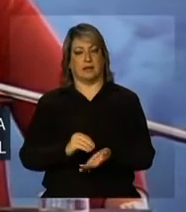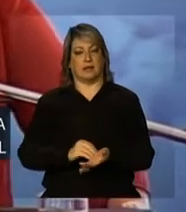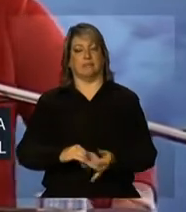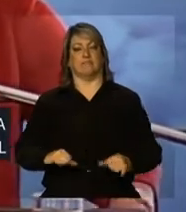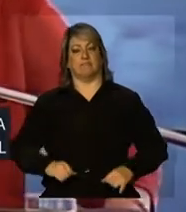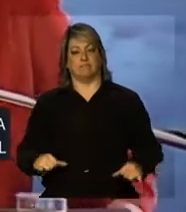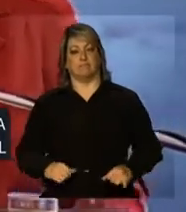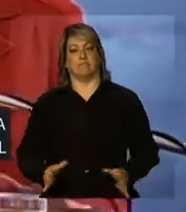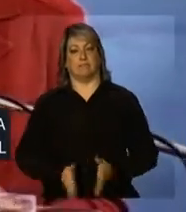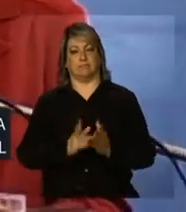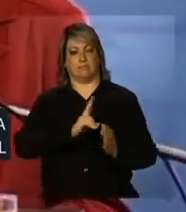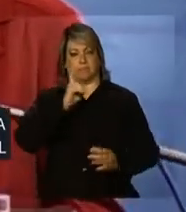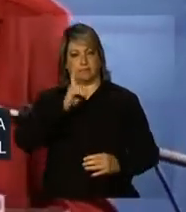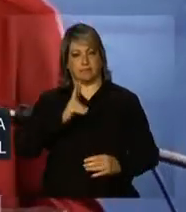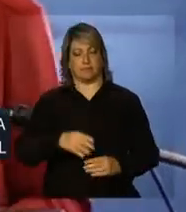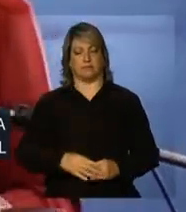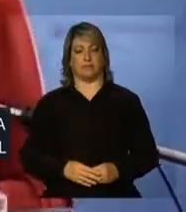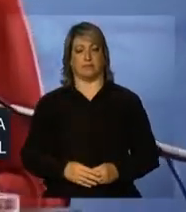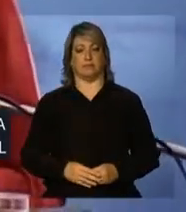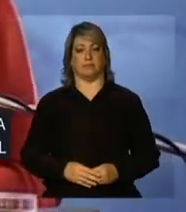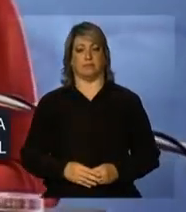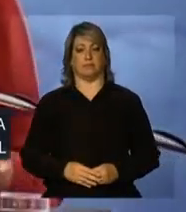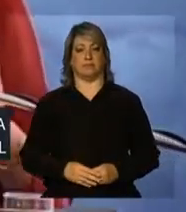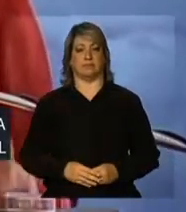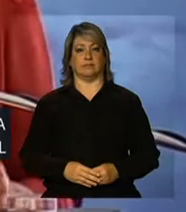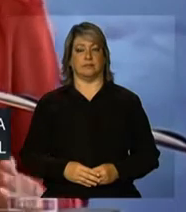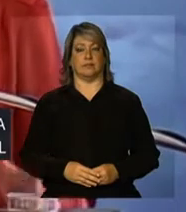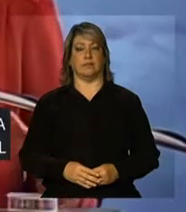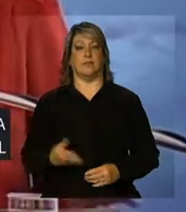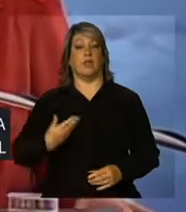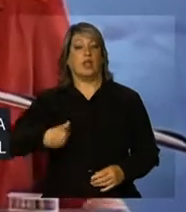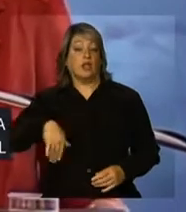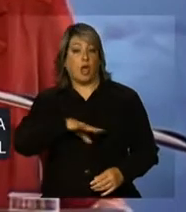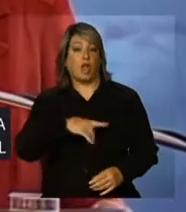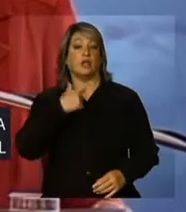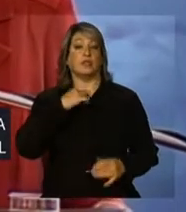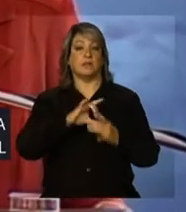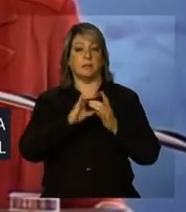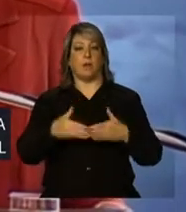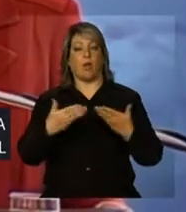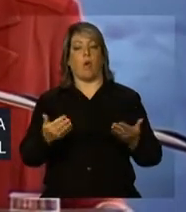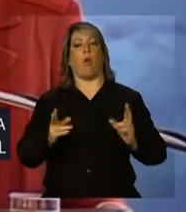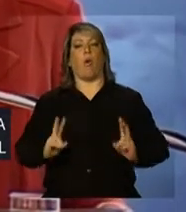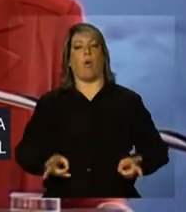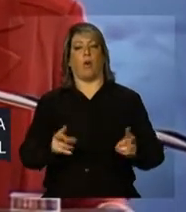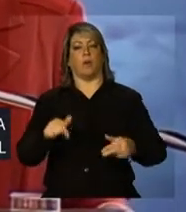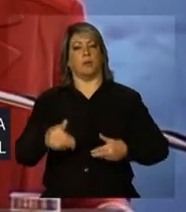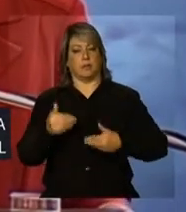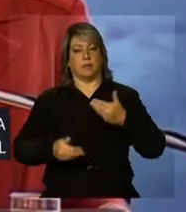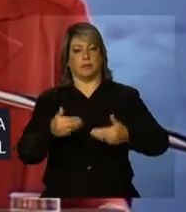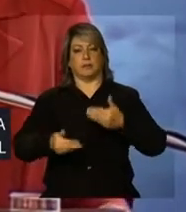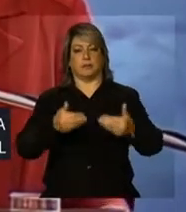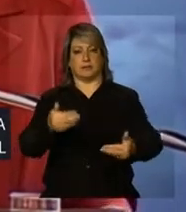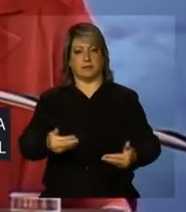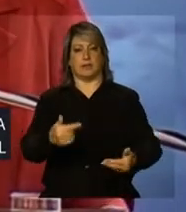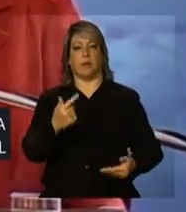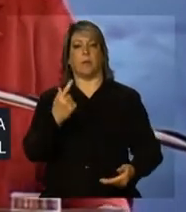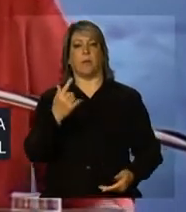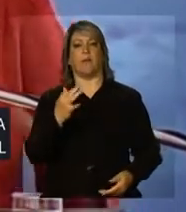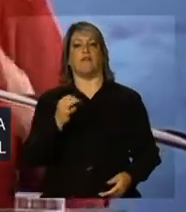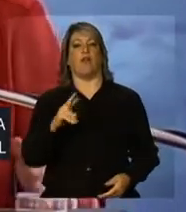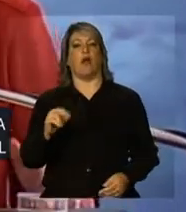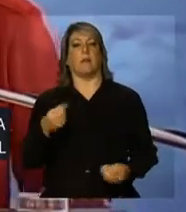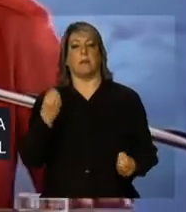e e nós nos dispomos a continuar esse processo de uma